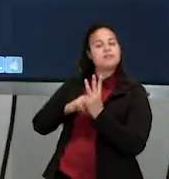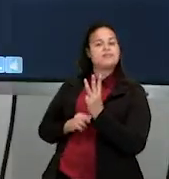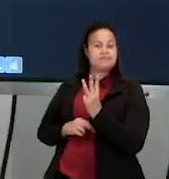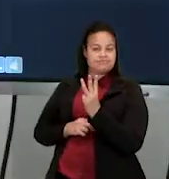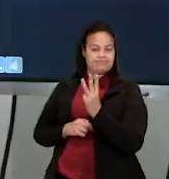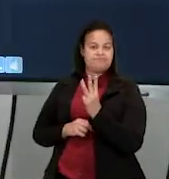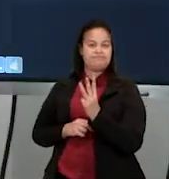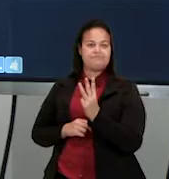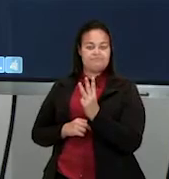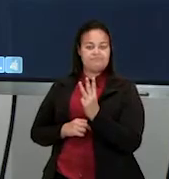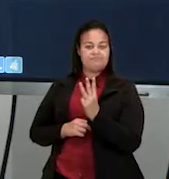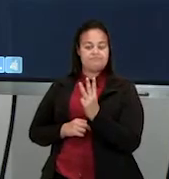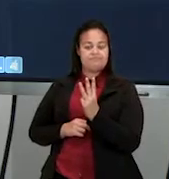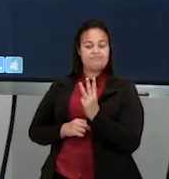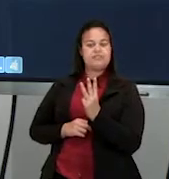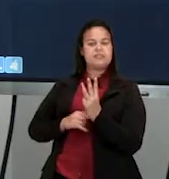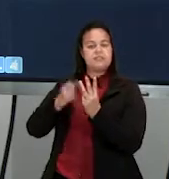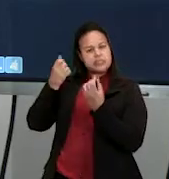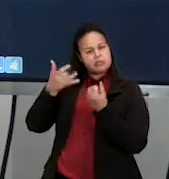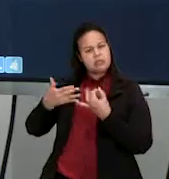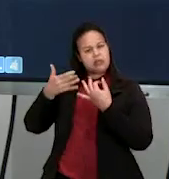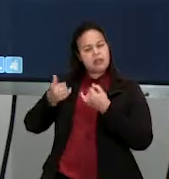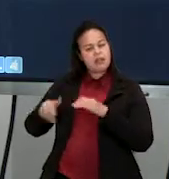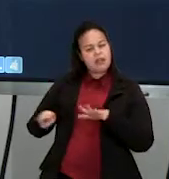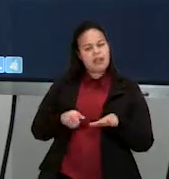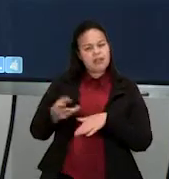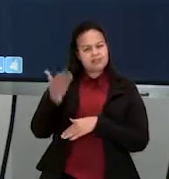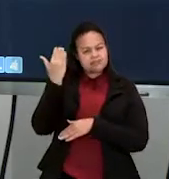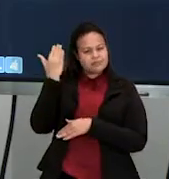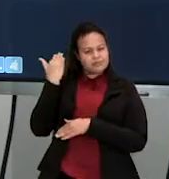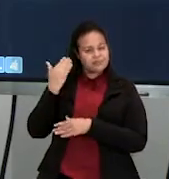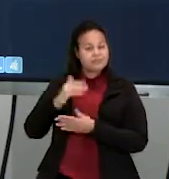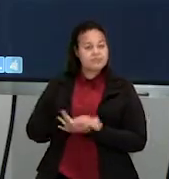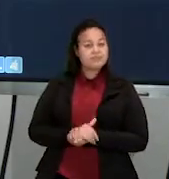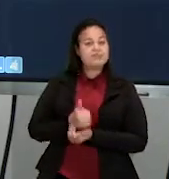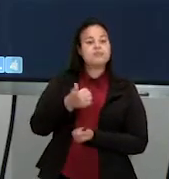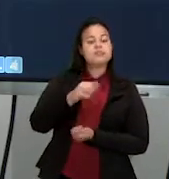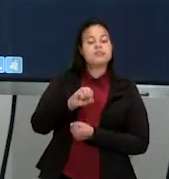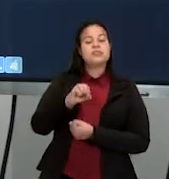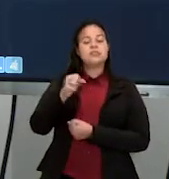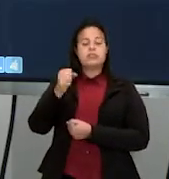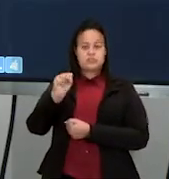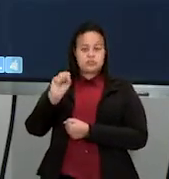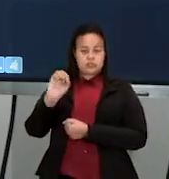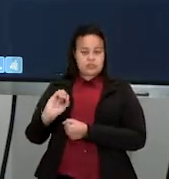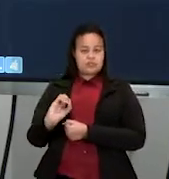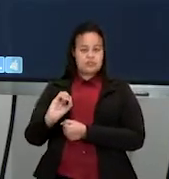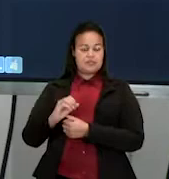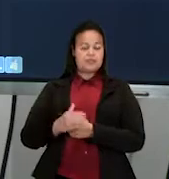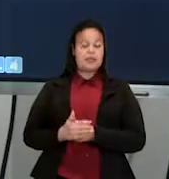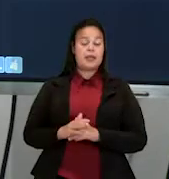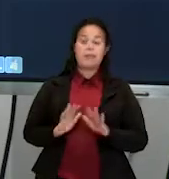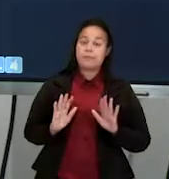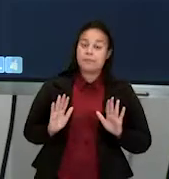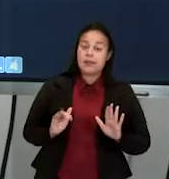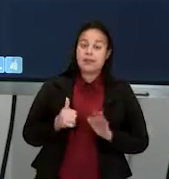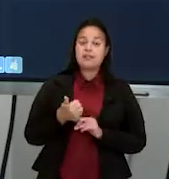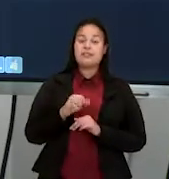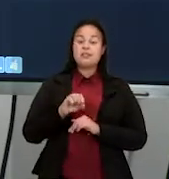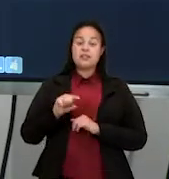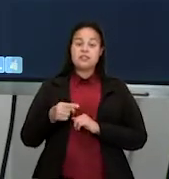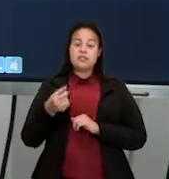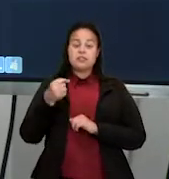o último algarismo. Lembra que eu te expliquei semana passada? Então, 10,80. Então, só que 10,80